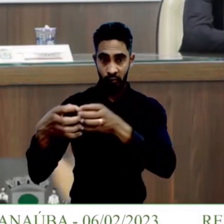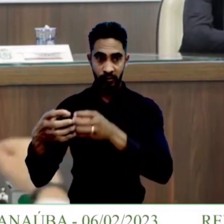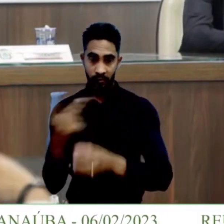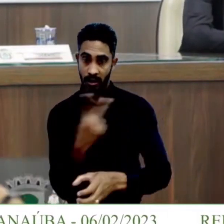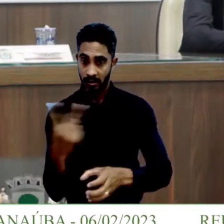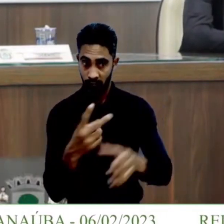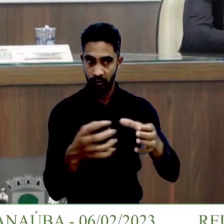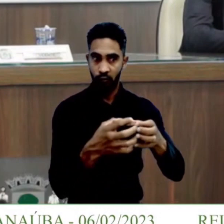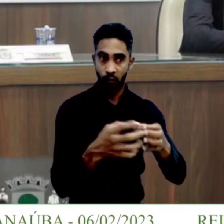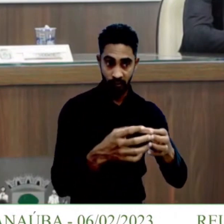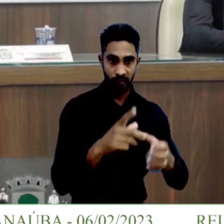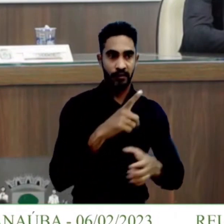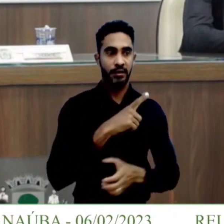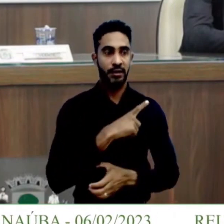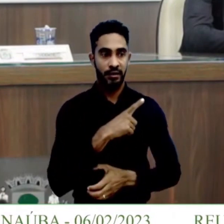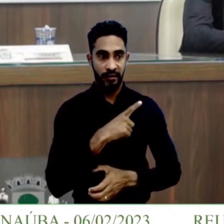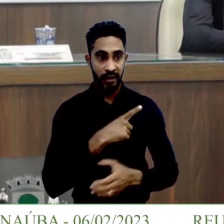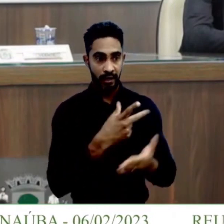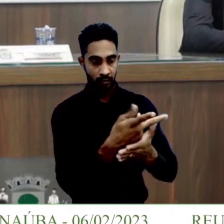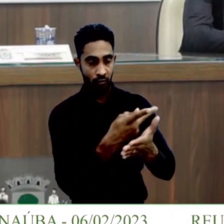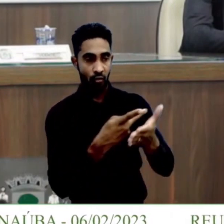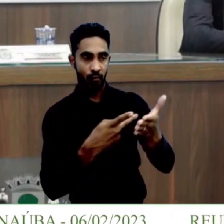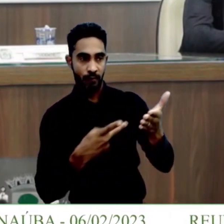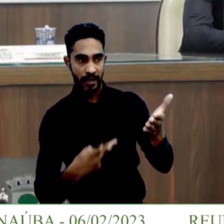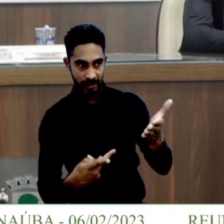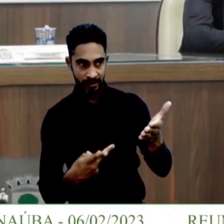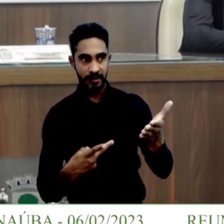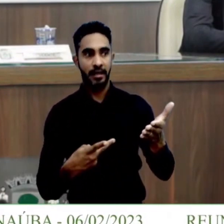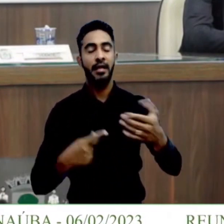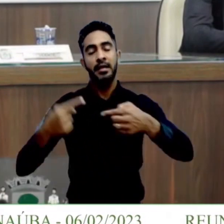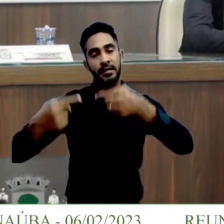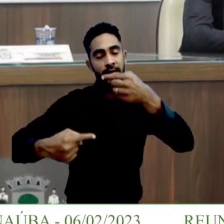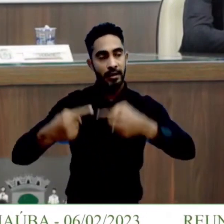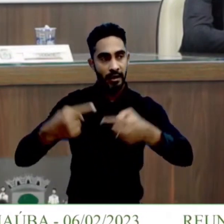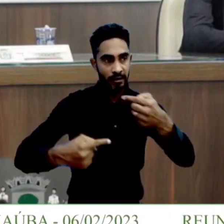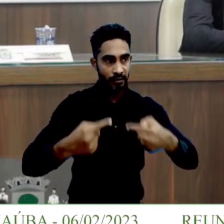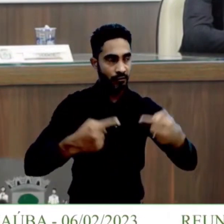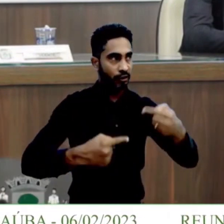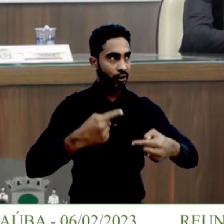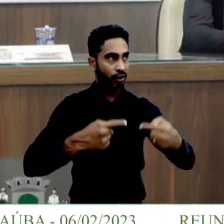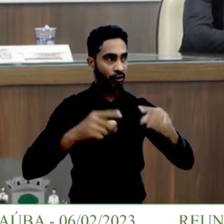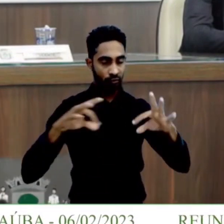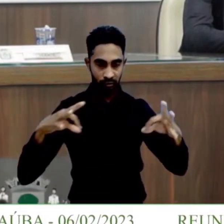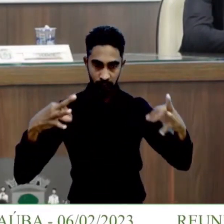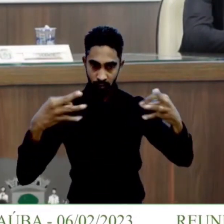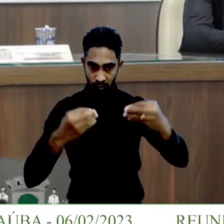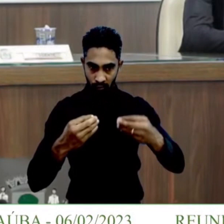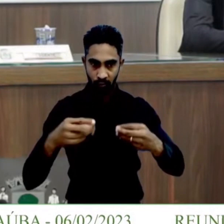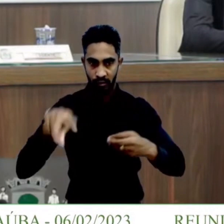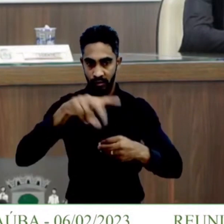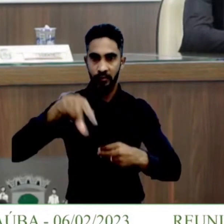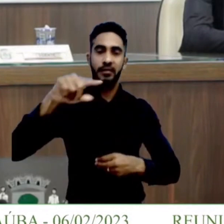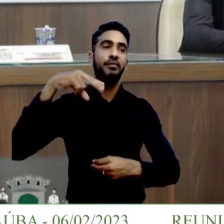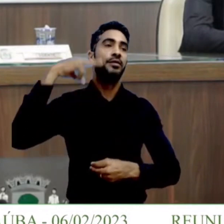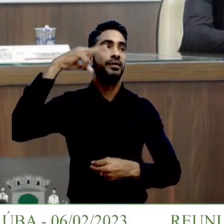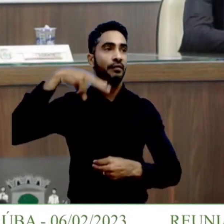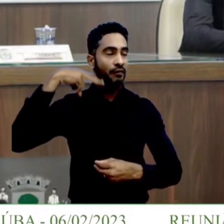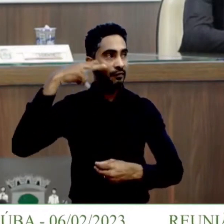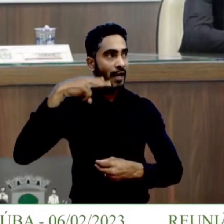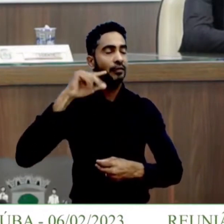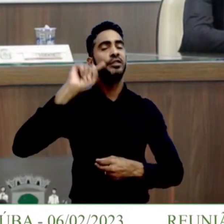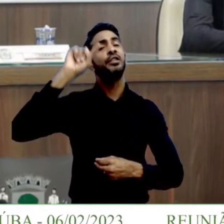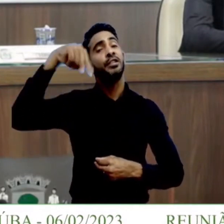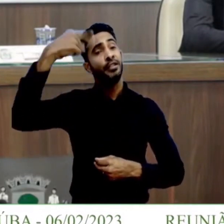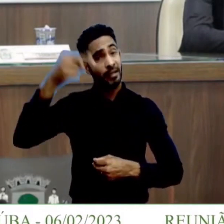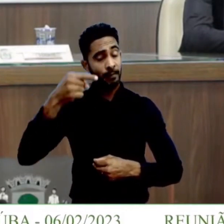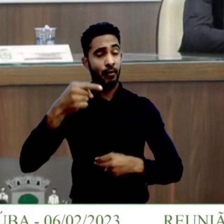comissões tiverem um parecer, esse parecer será discutido por todos os demais vereadores, e no